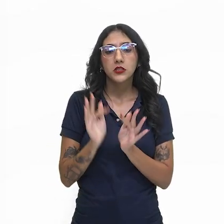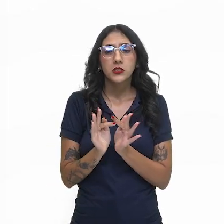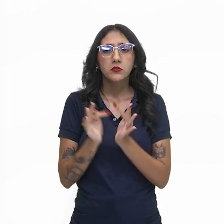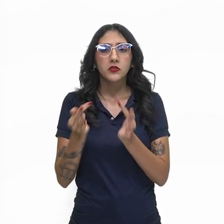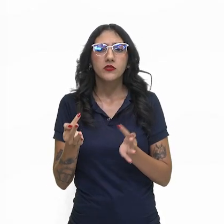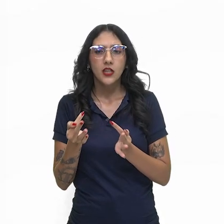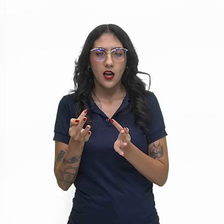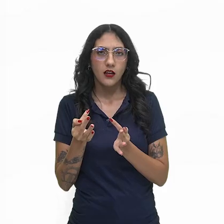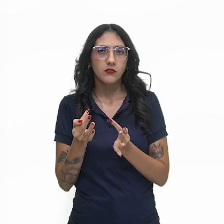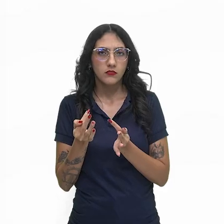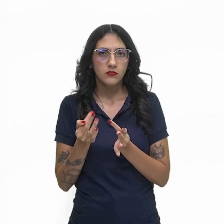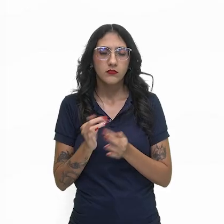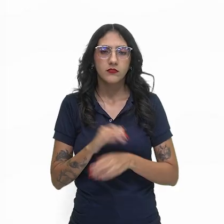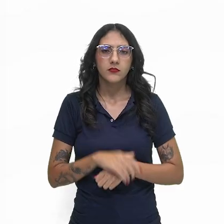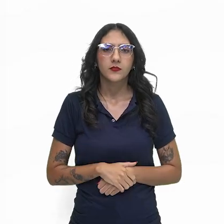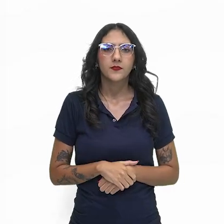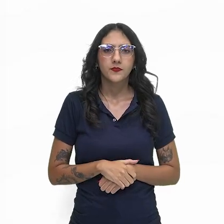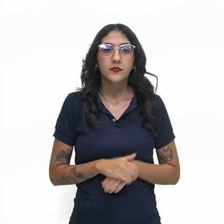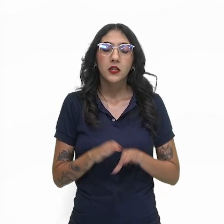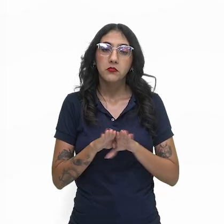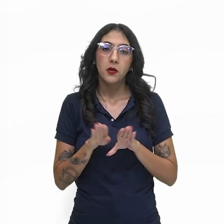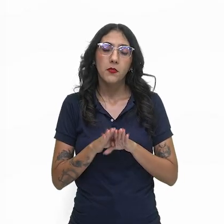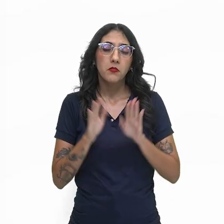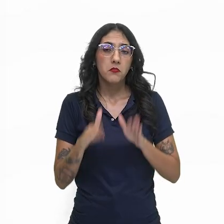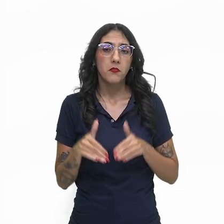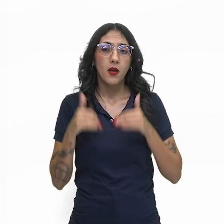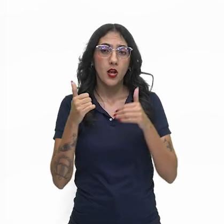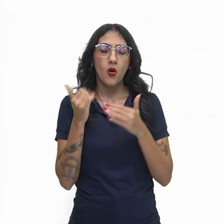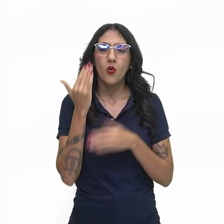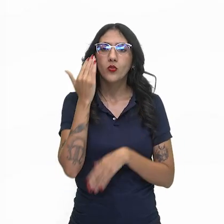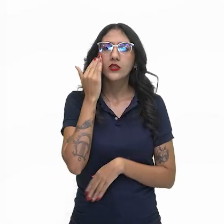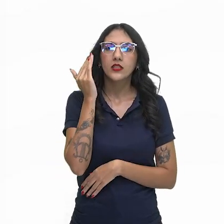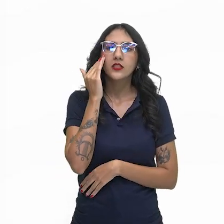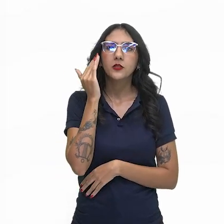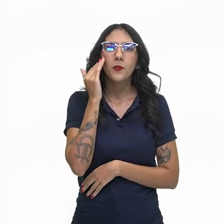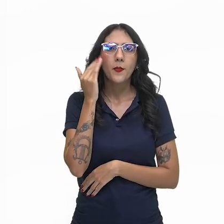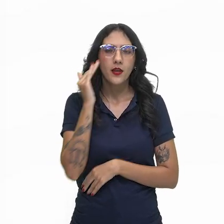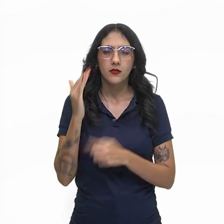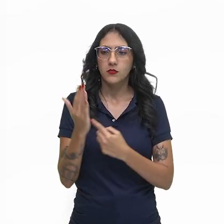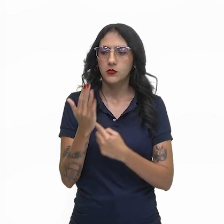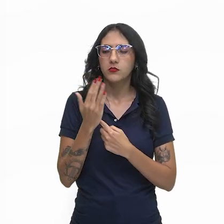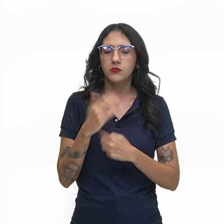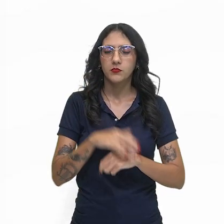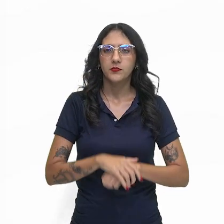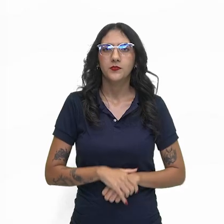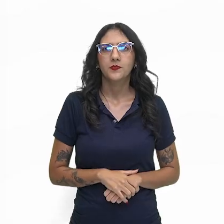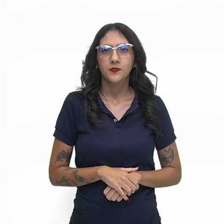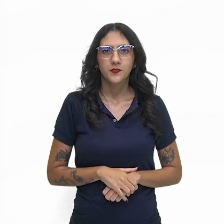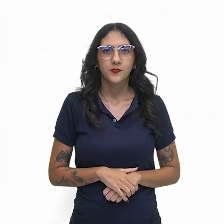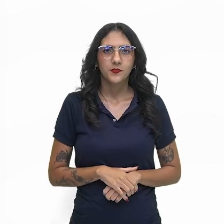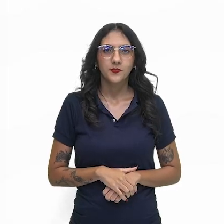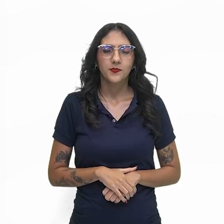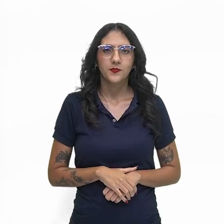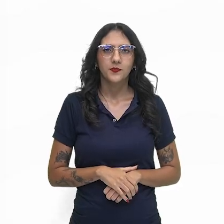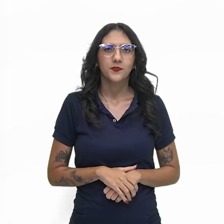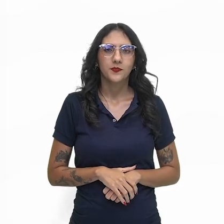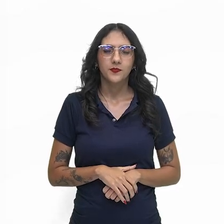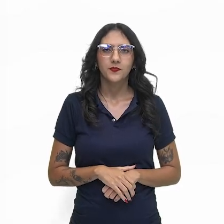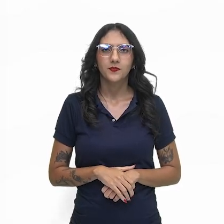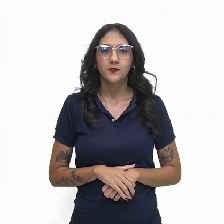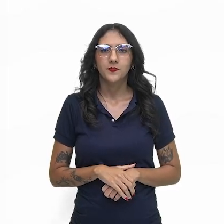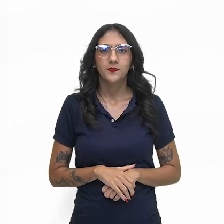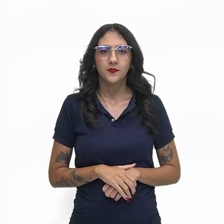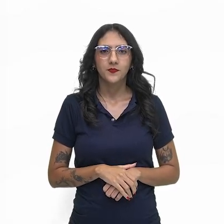simplificar cálculos e facilitar a compreensão de resultados. E também o arredondamento a